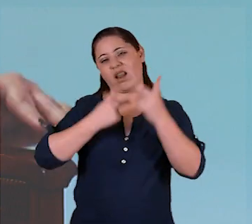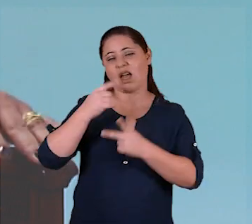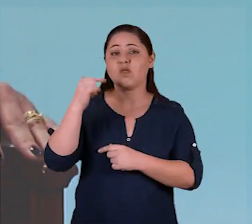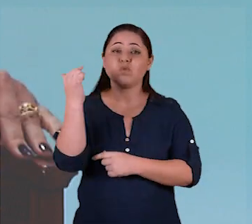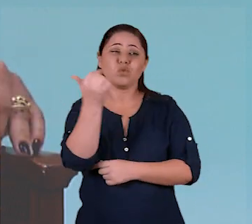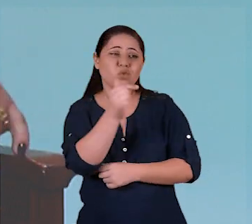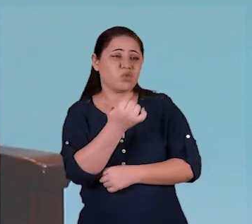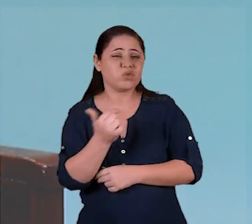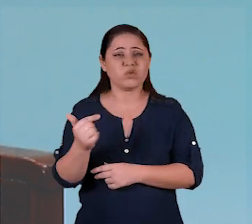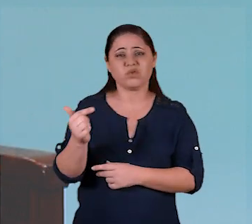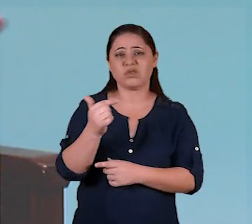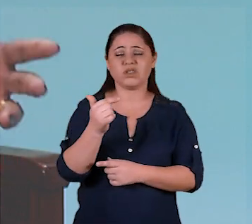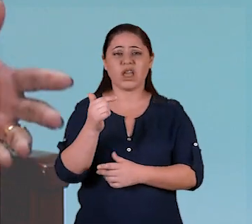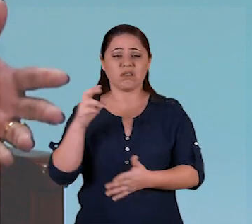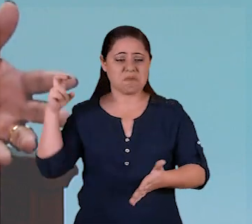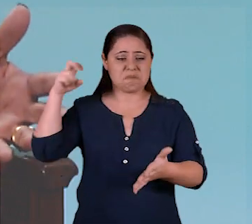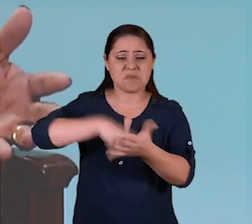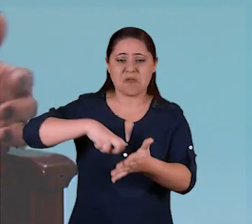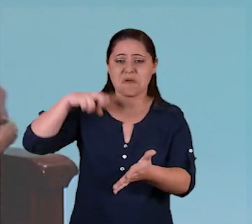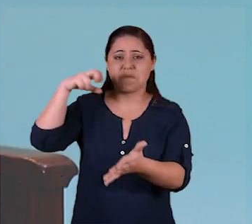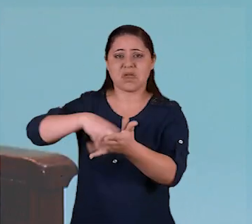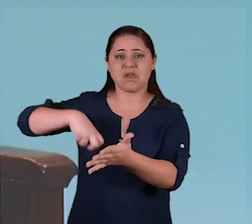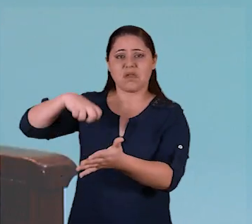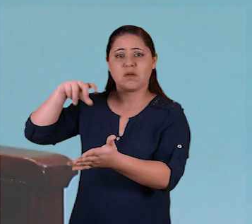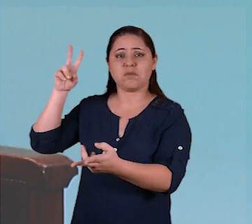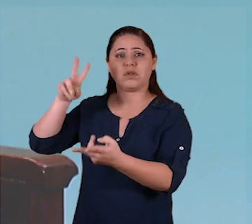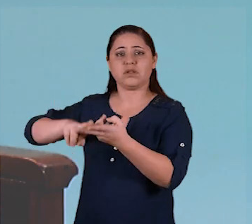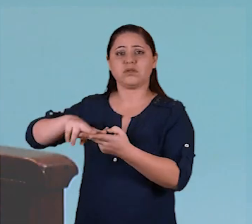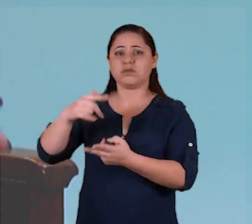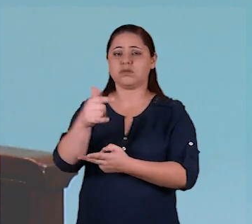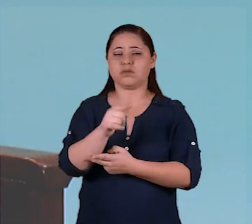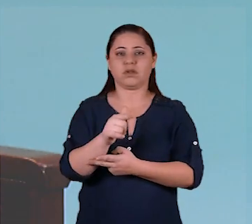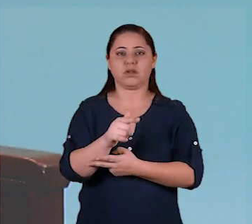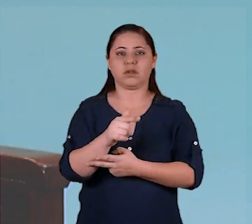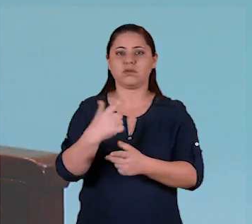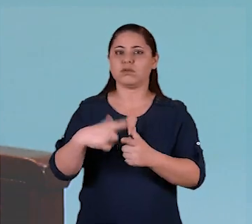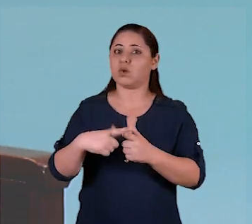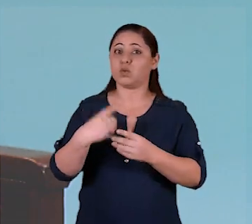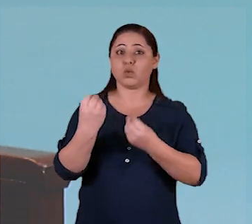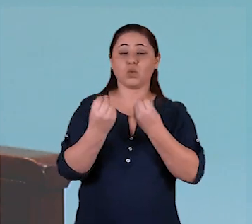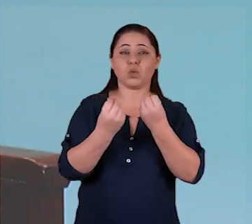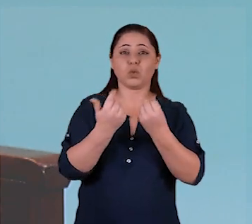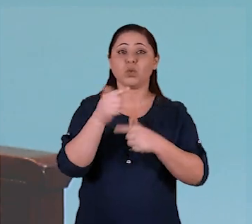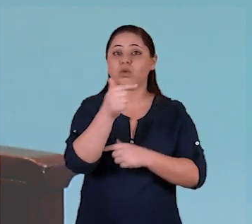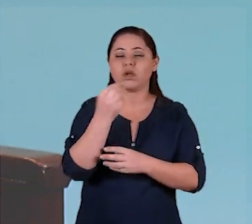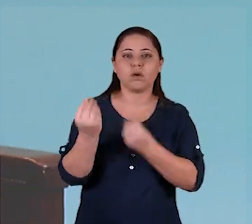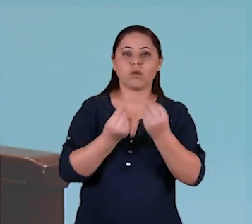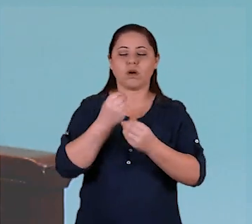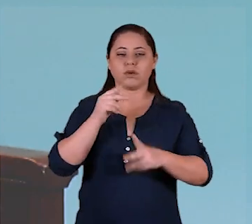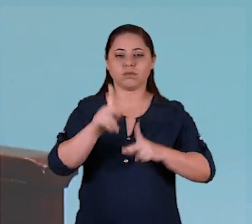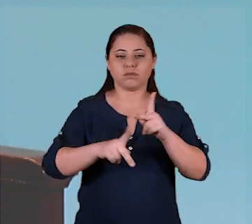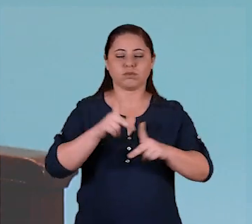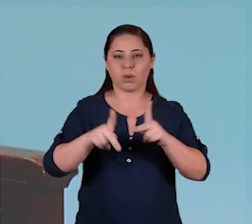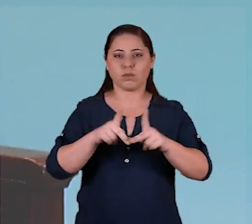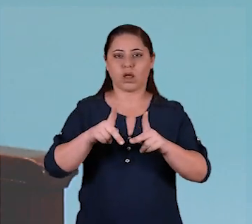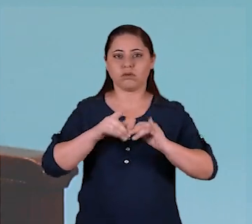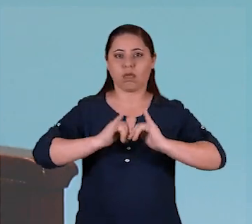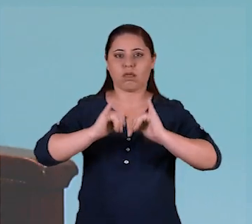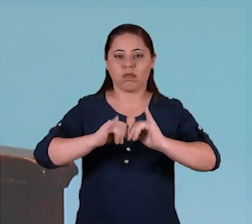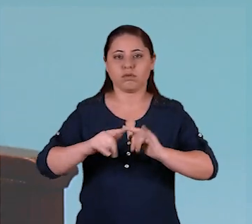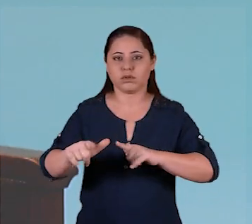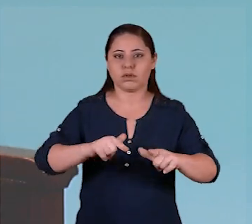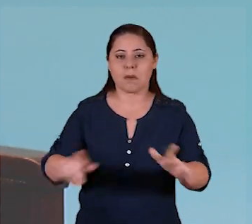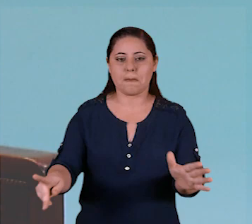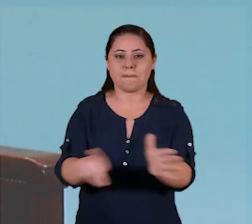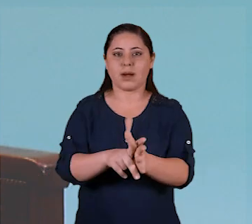não estão sendo punidos o que nós vemos. Por quê? Porque nós não temos como levar para a população o que nós fazemos, o nosso trabalho